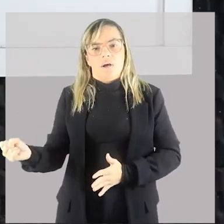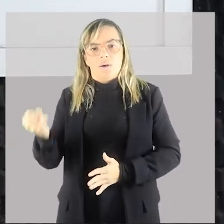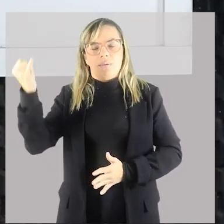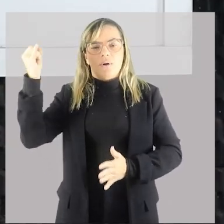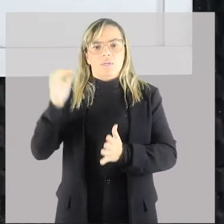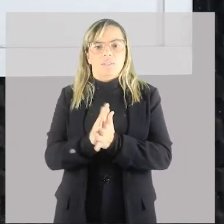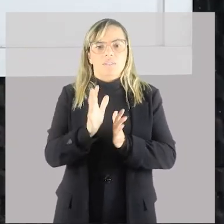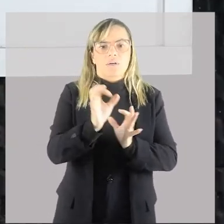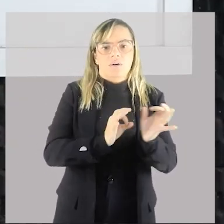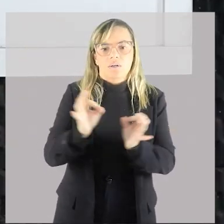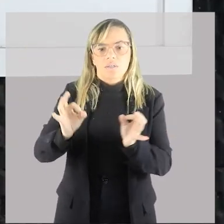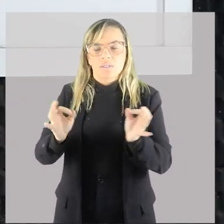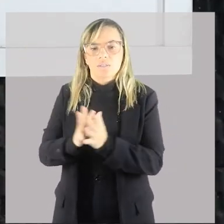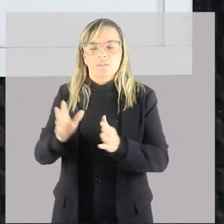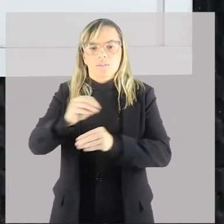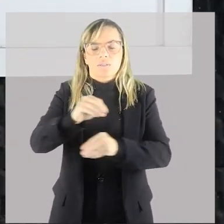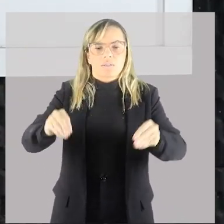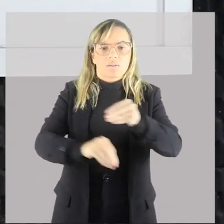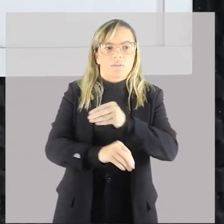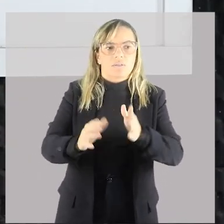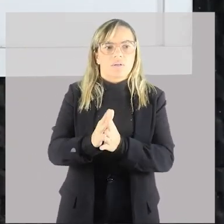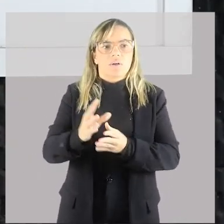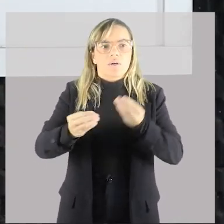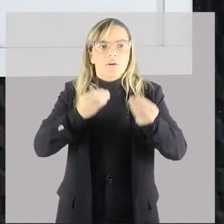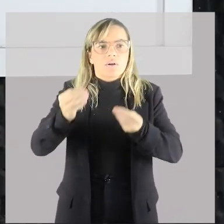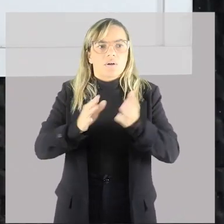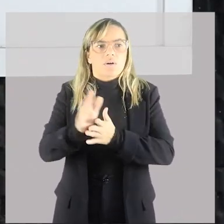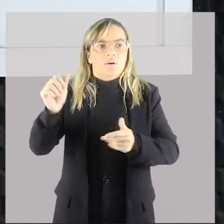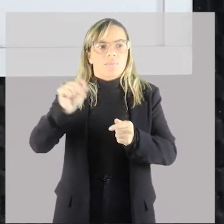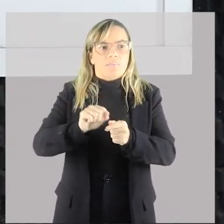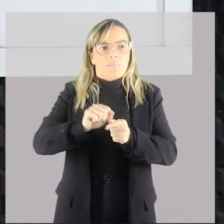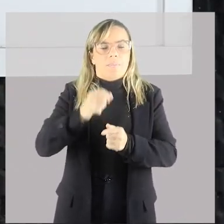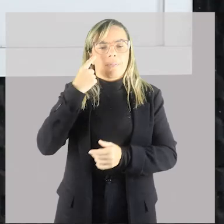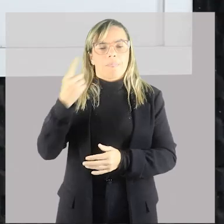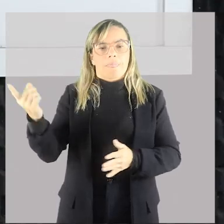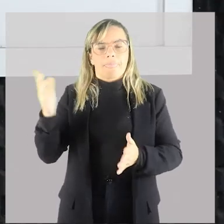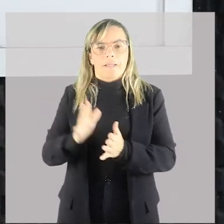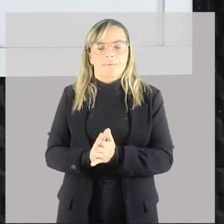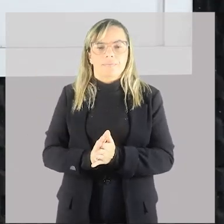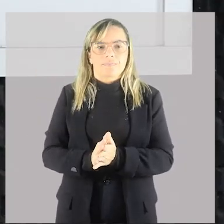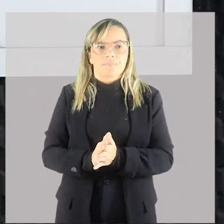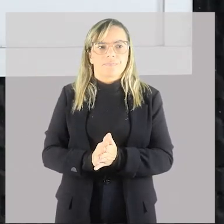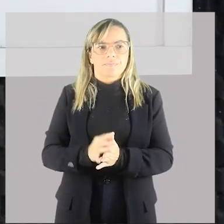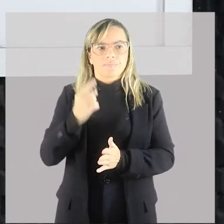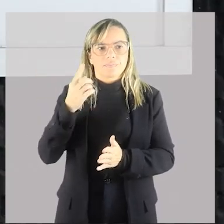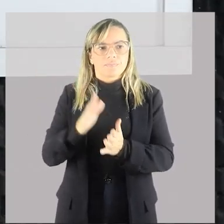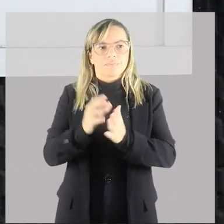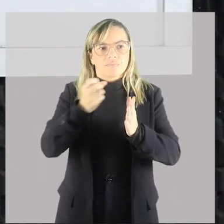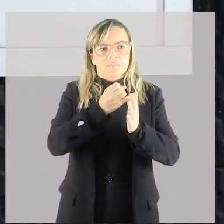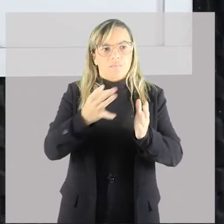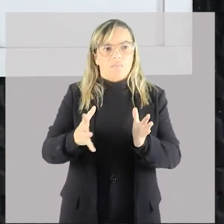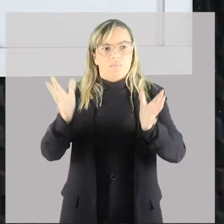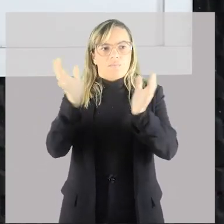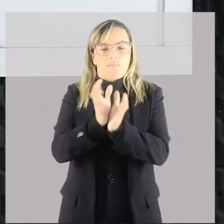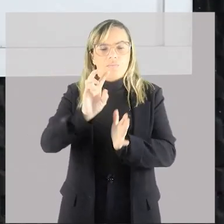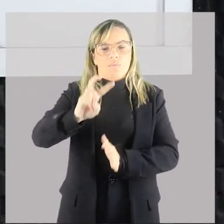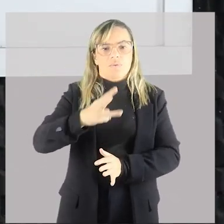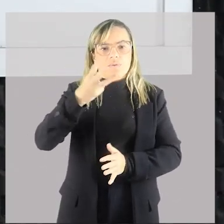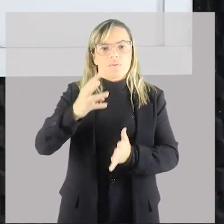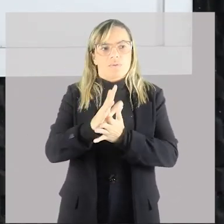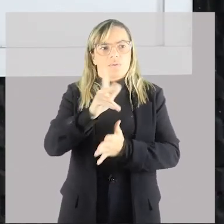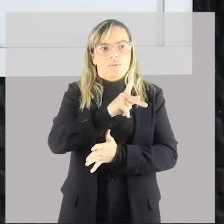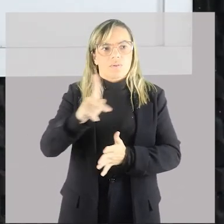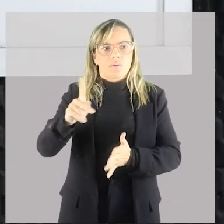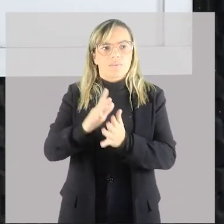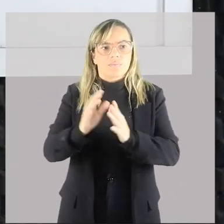situação. Tá? Então, como é que eu faço para resolver esse problema aqui? Quantas comissões de 3 professores podemos formar com